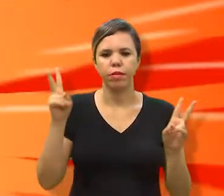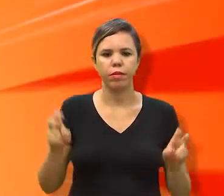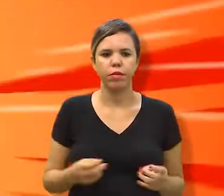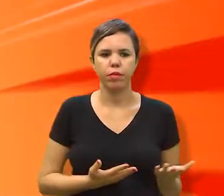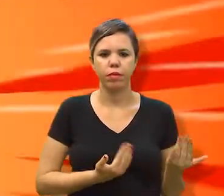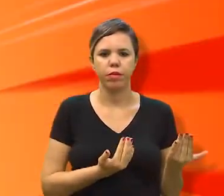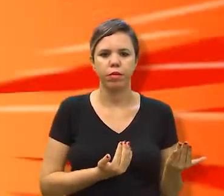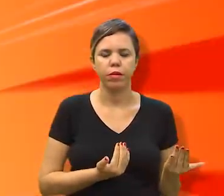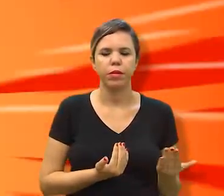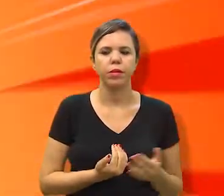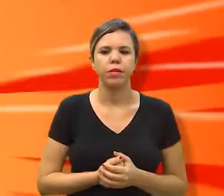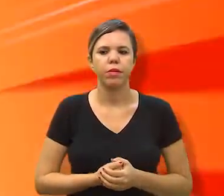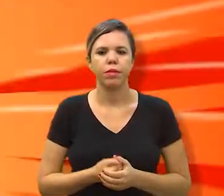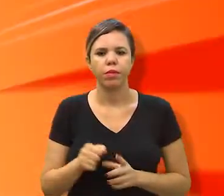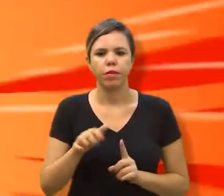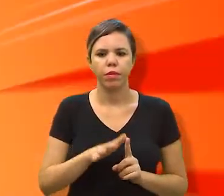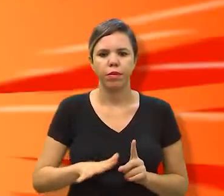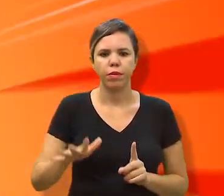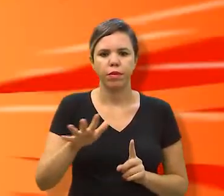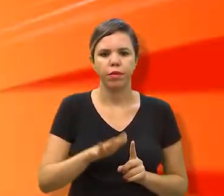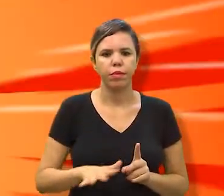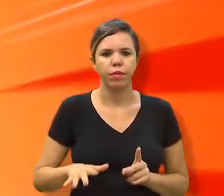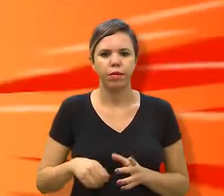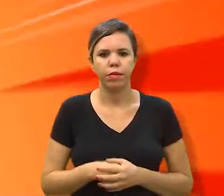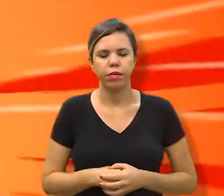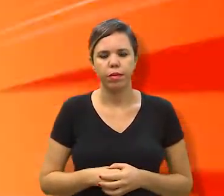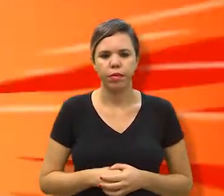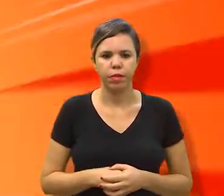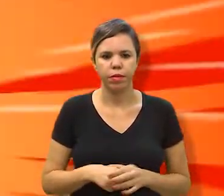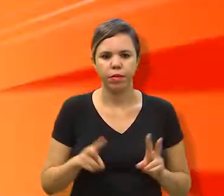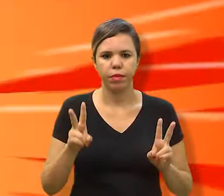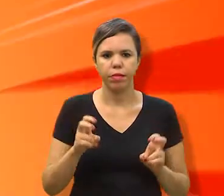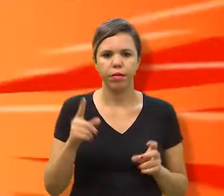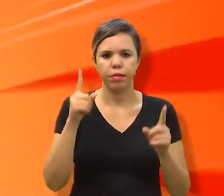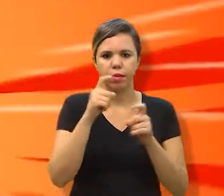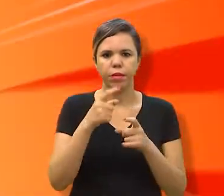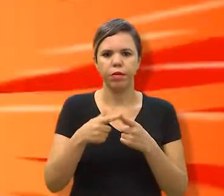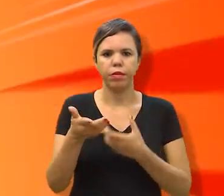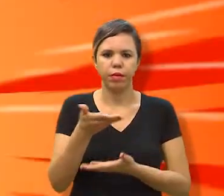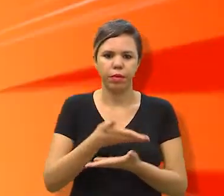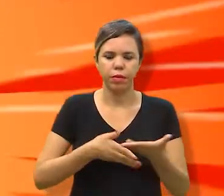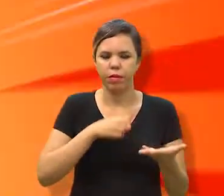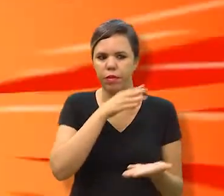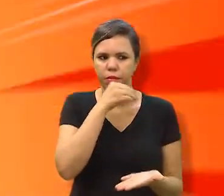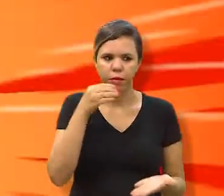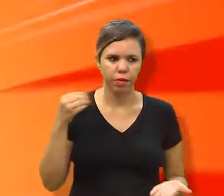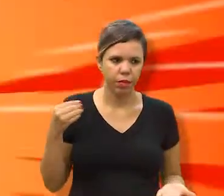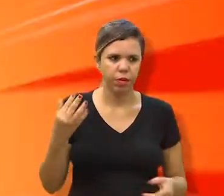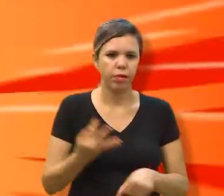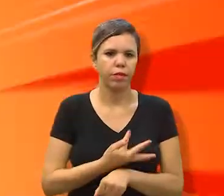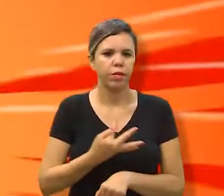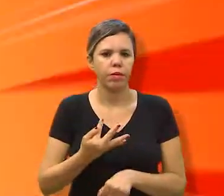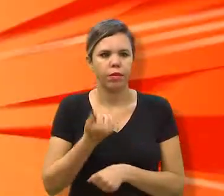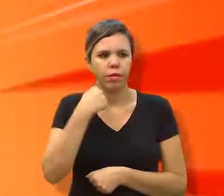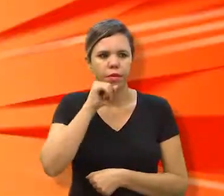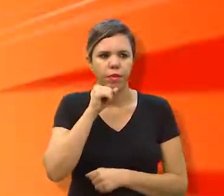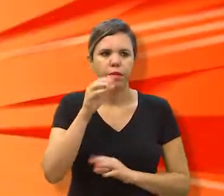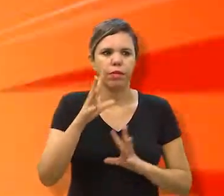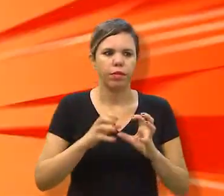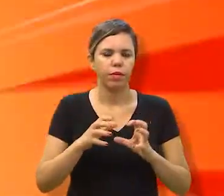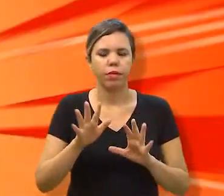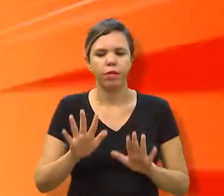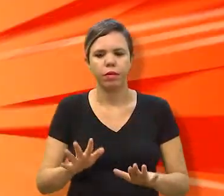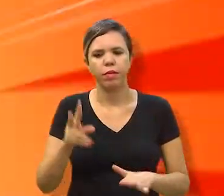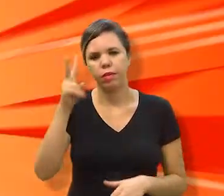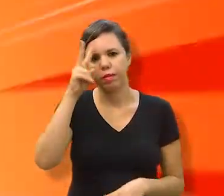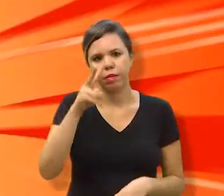o jovem se colocando na sociedade, né, e relações difíceis, ele é adolescente, então ele tem crise com a mãe, né,